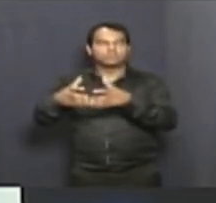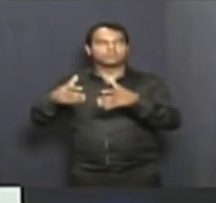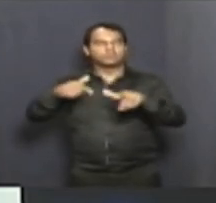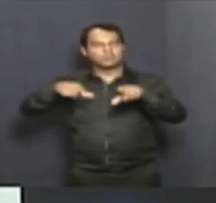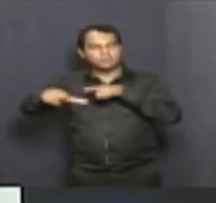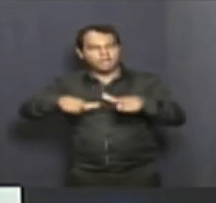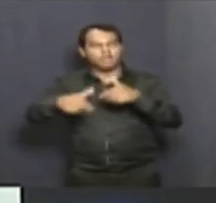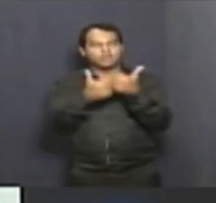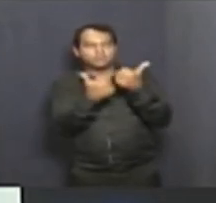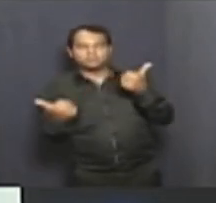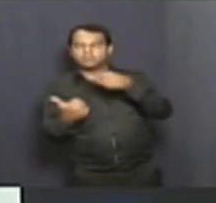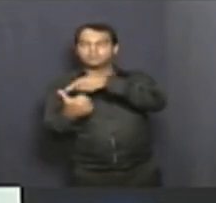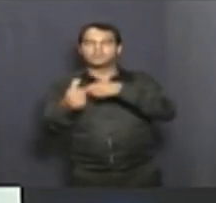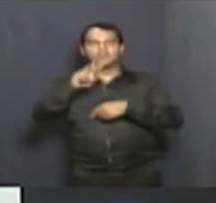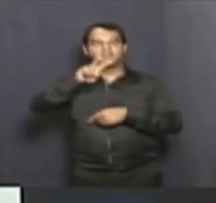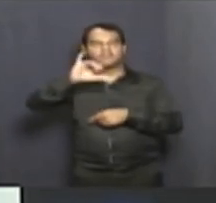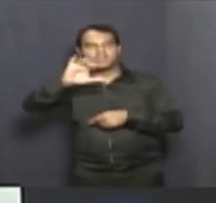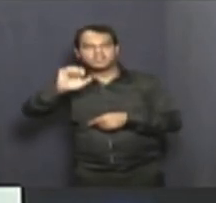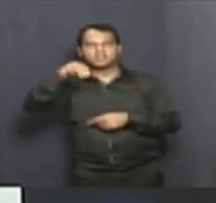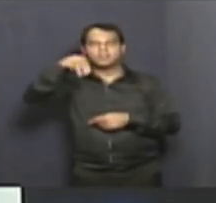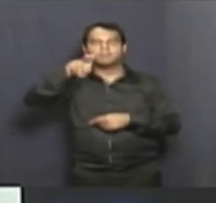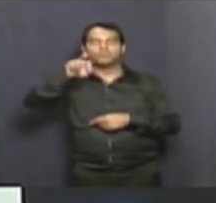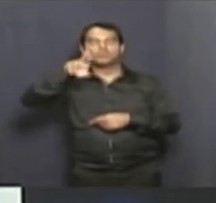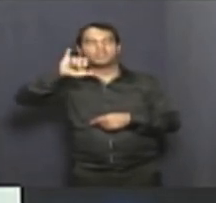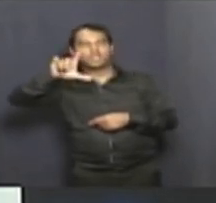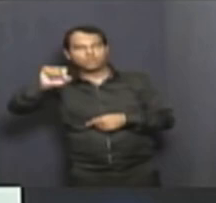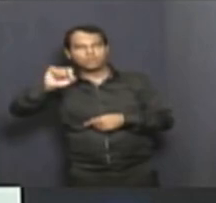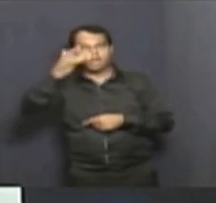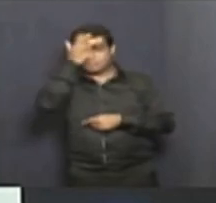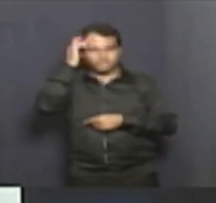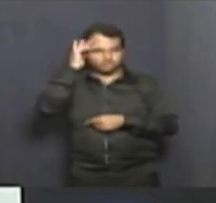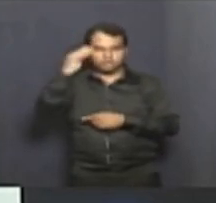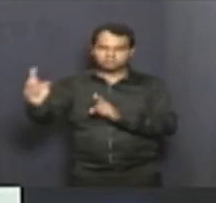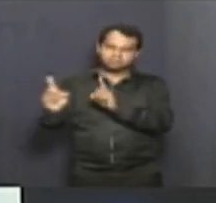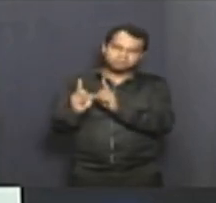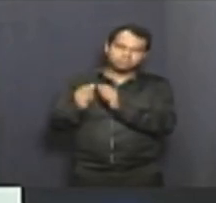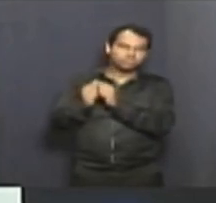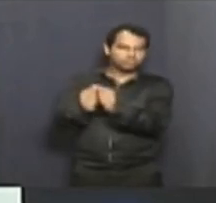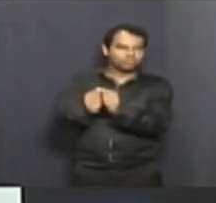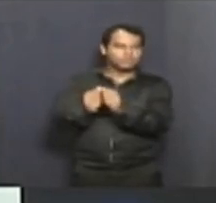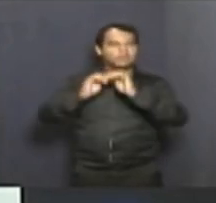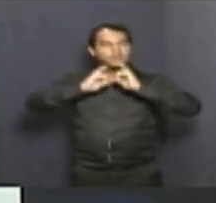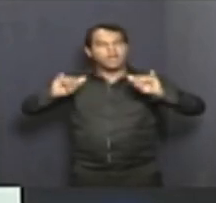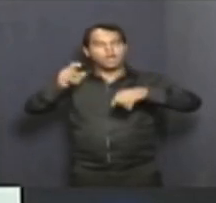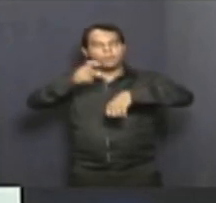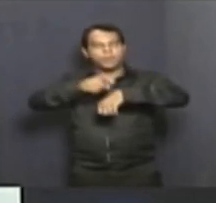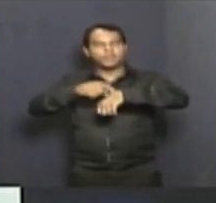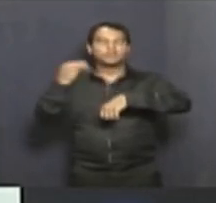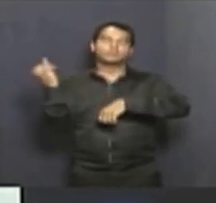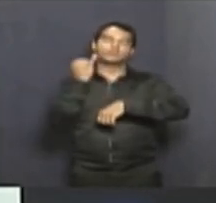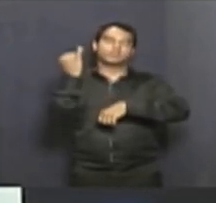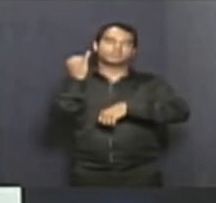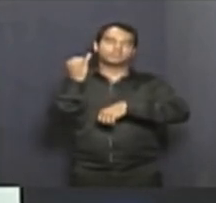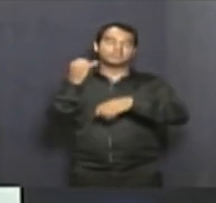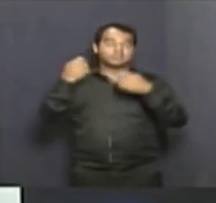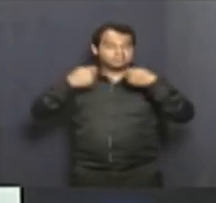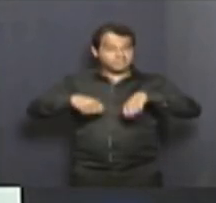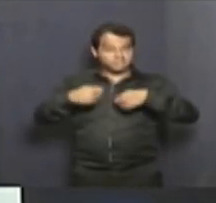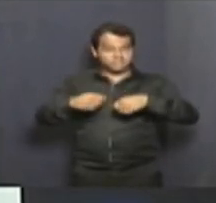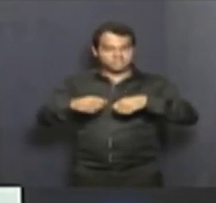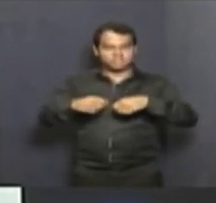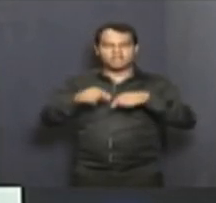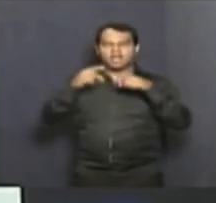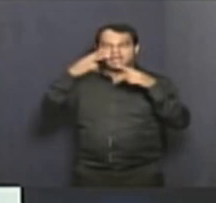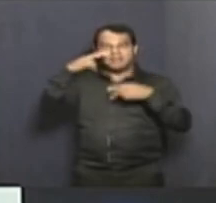vício murilo a todos aqueles que nos acompanhem e dizer principalmente num momento importante do país no enfrentamento da crise